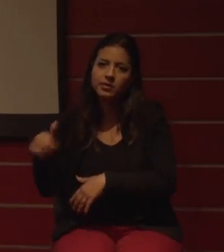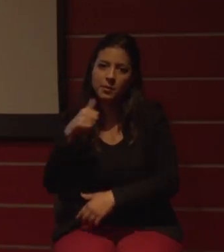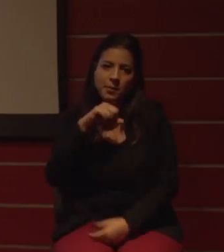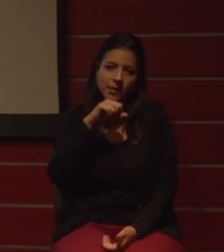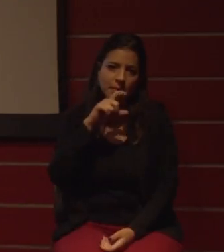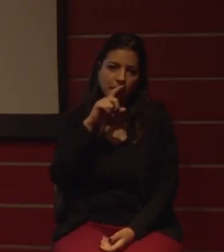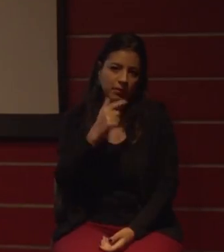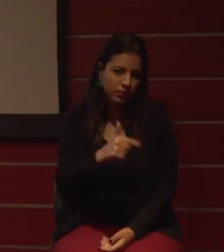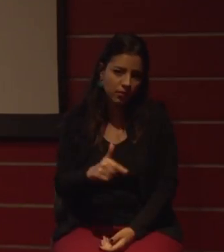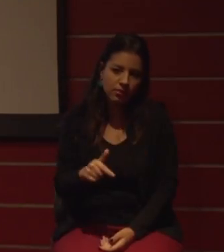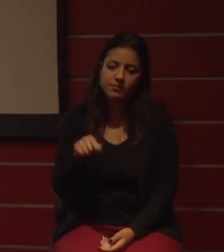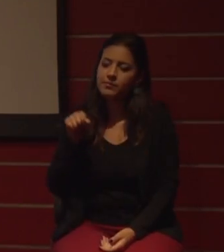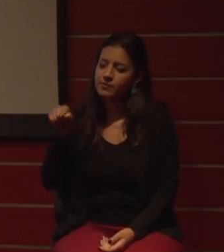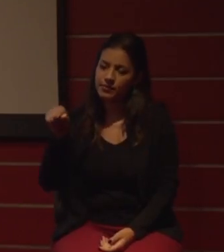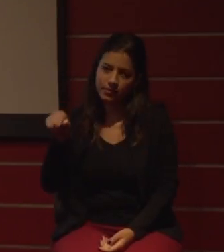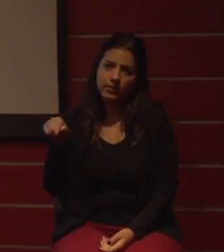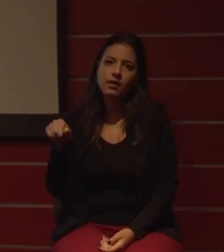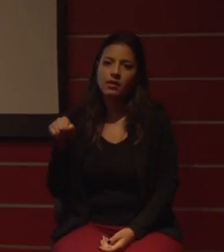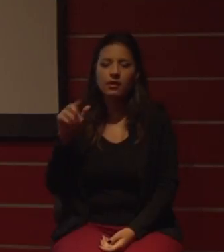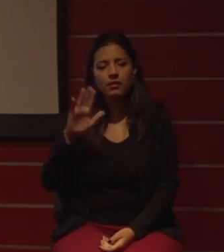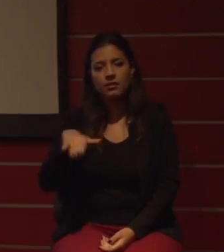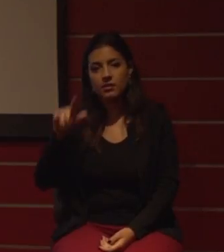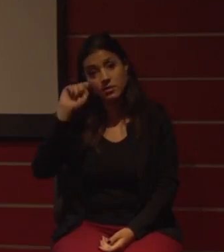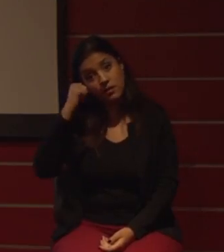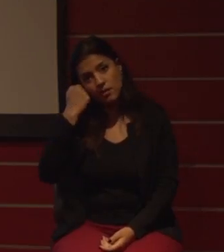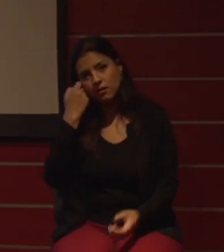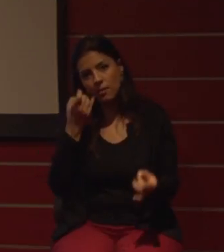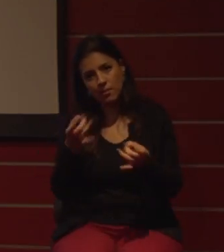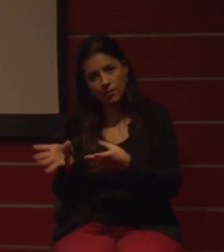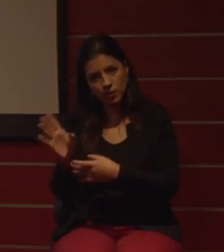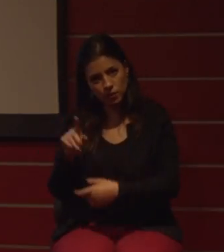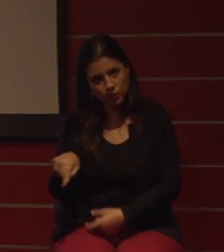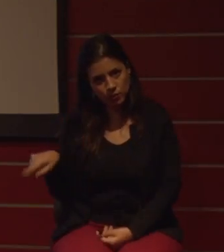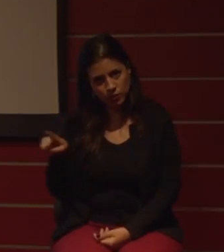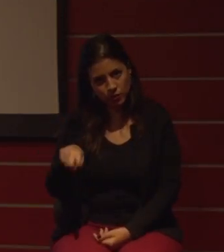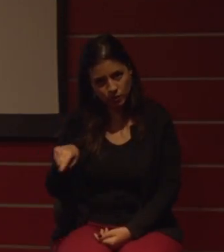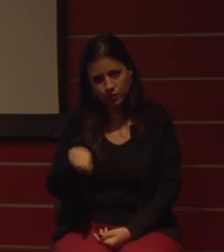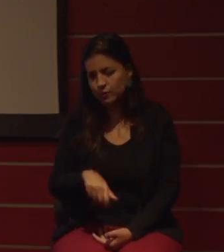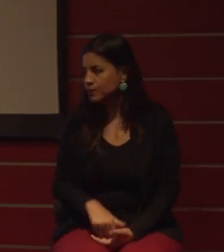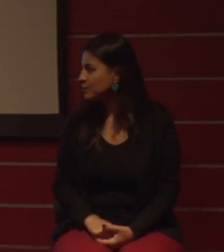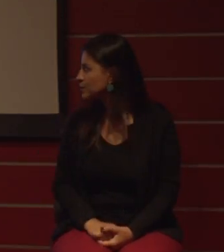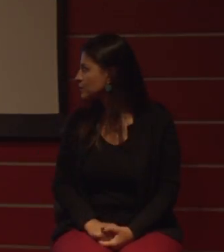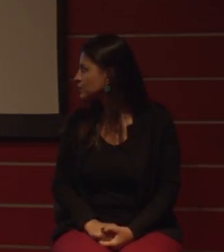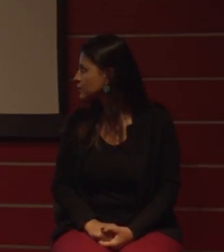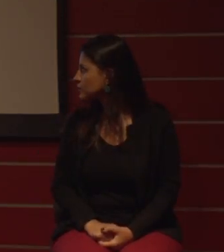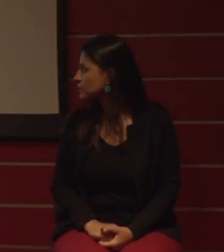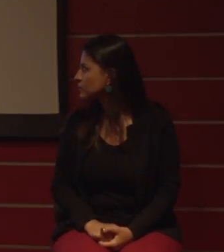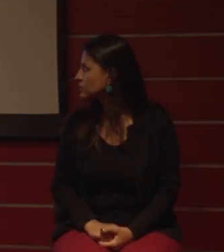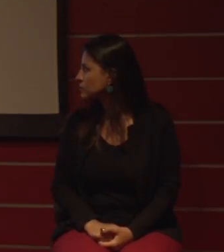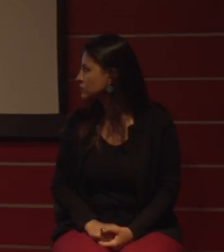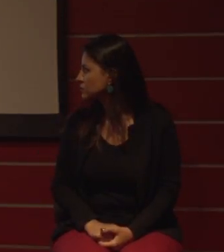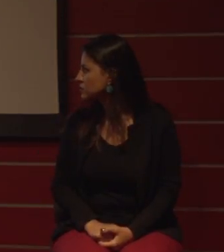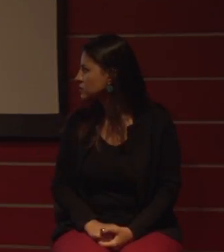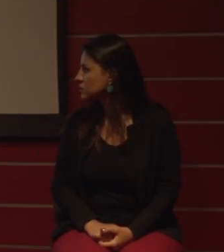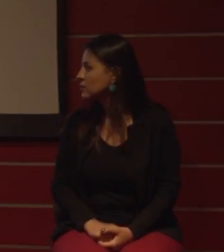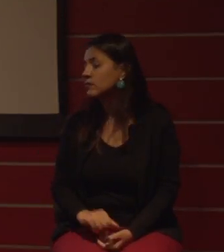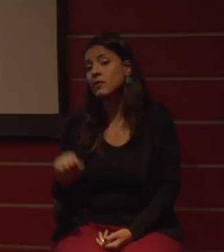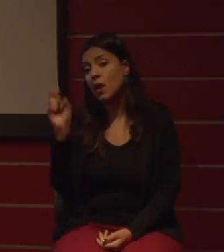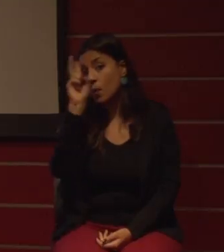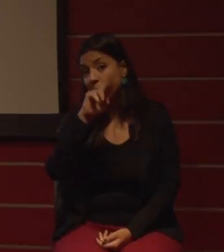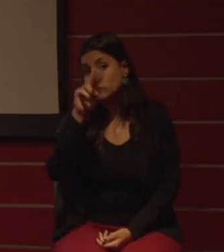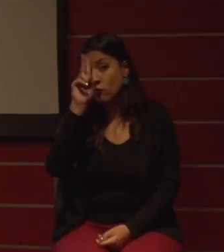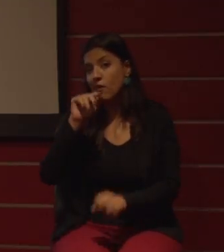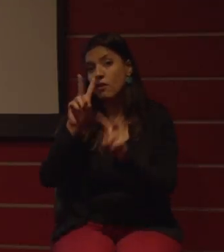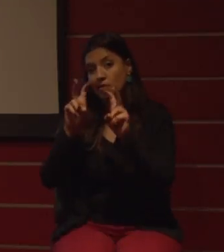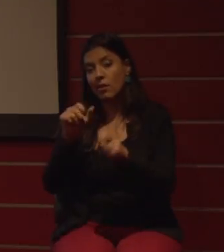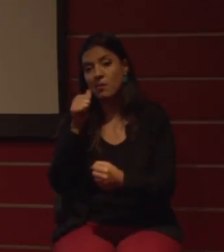negras eh abandonadas né então é uma história eu acho que é feminista e